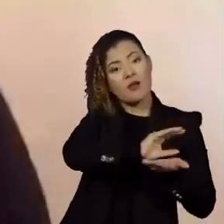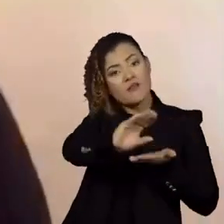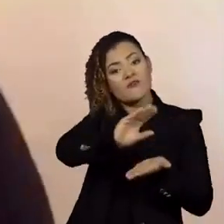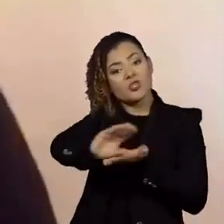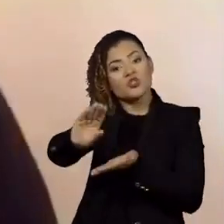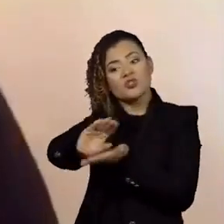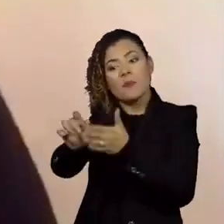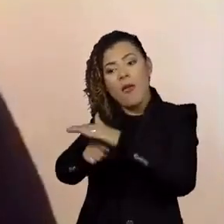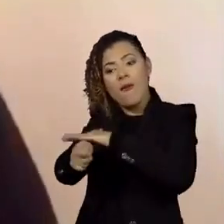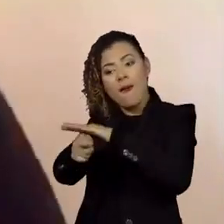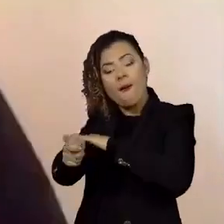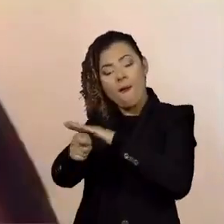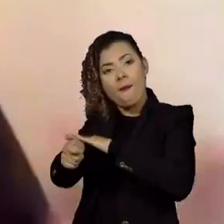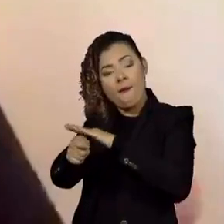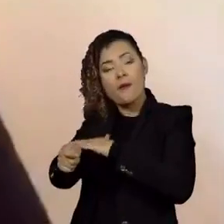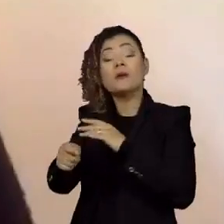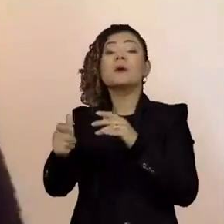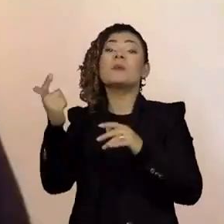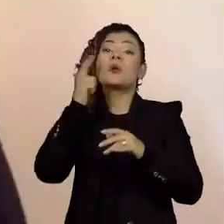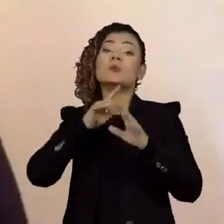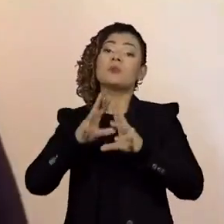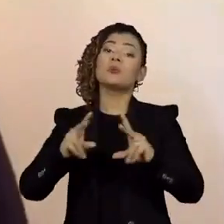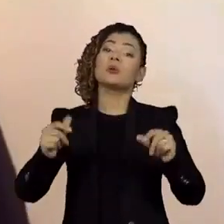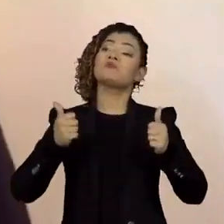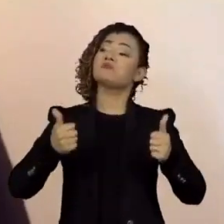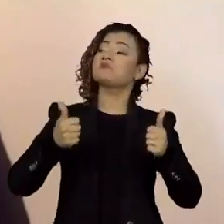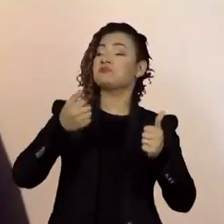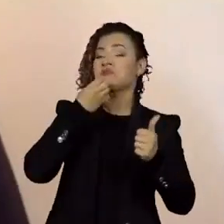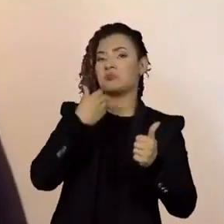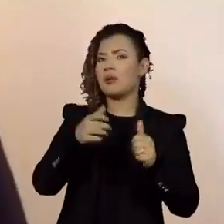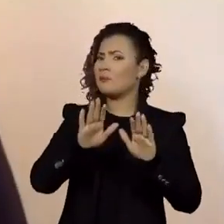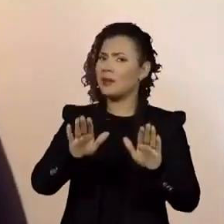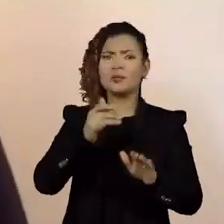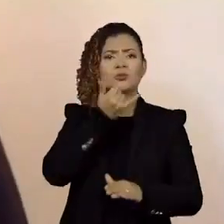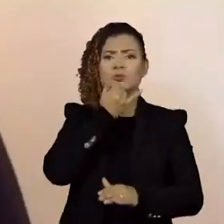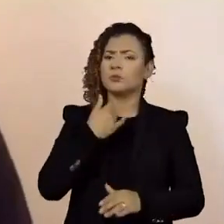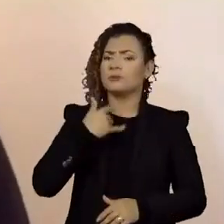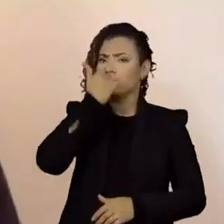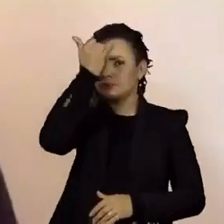sejam feitos e, com isso, tudo estará bem, o que é um brutal equívoco.